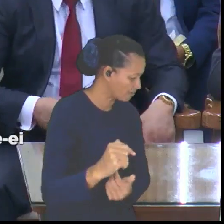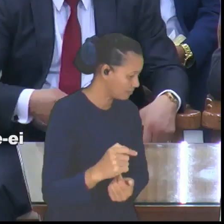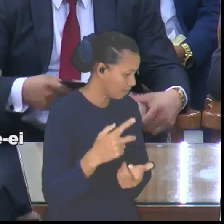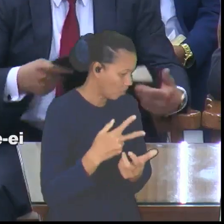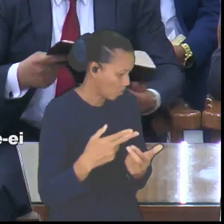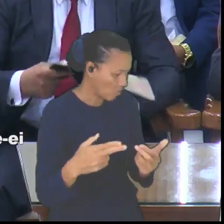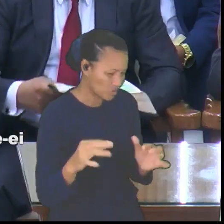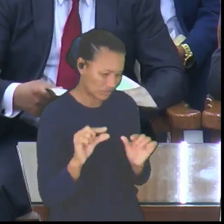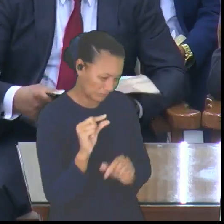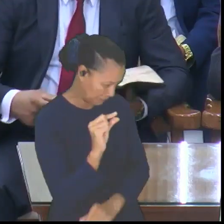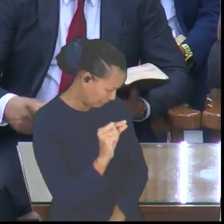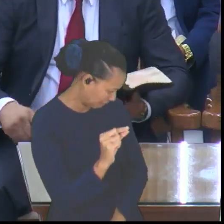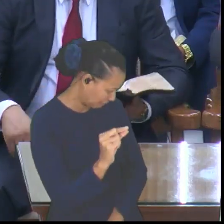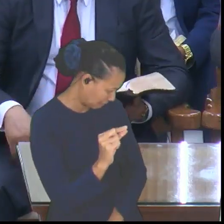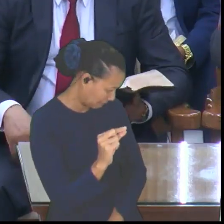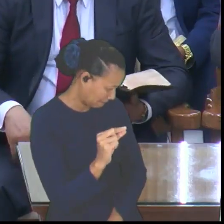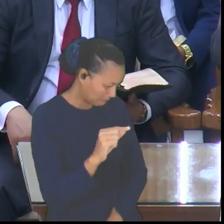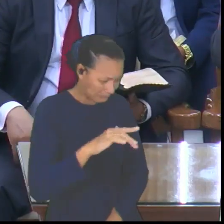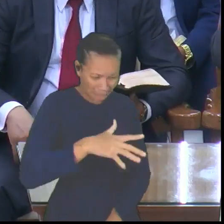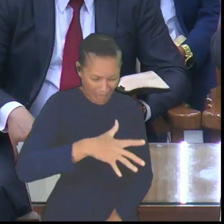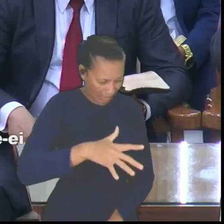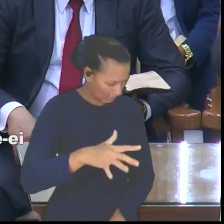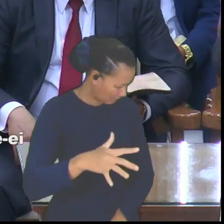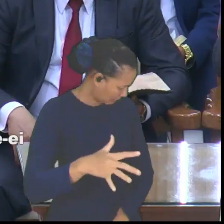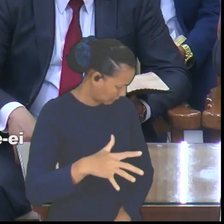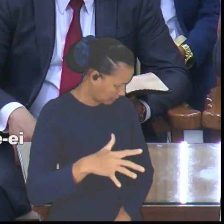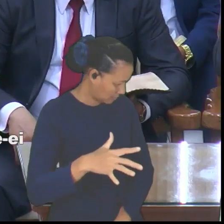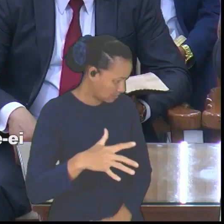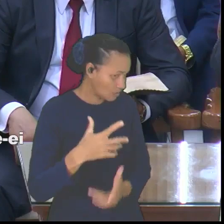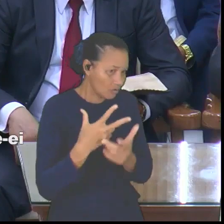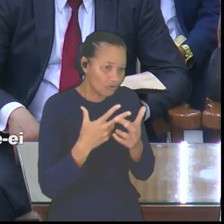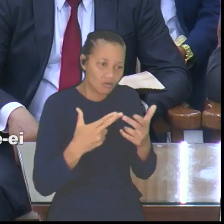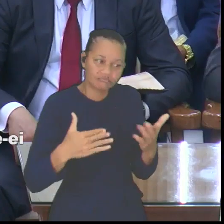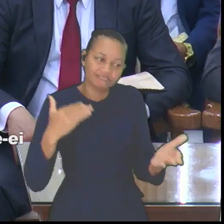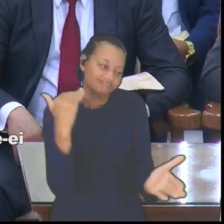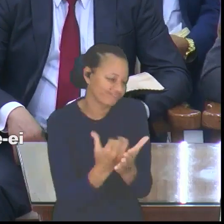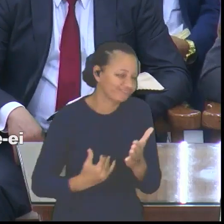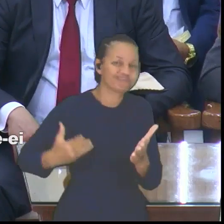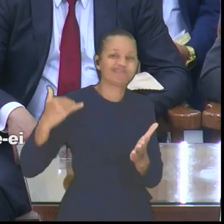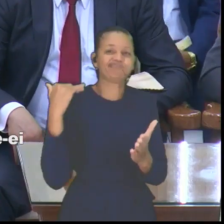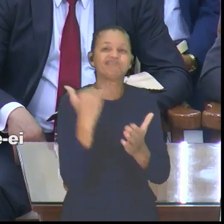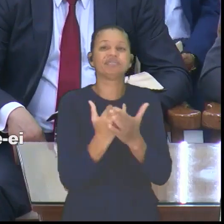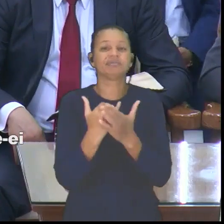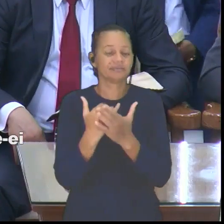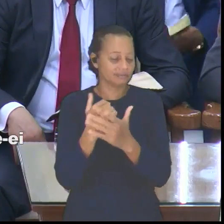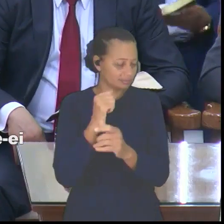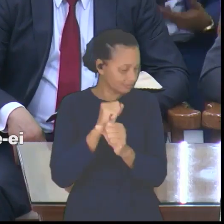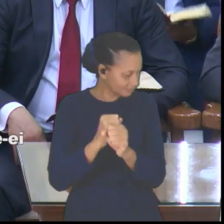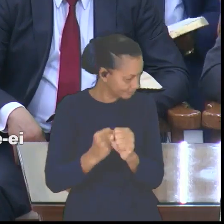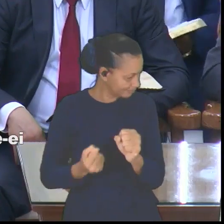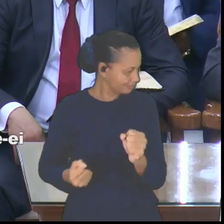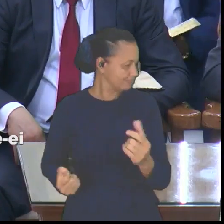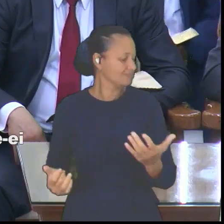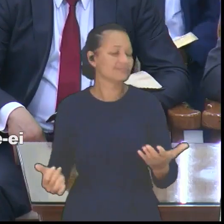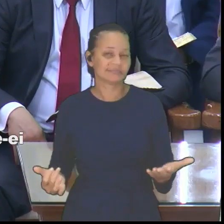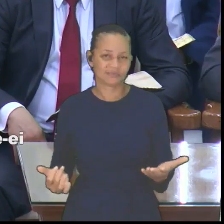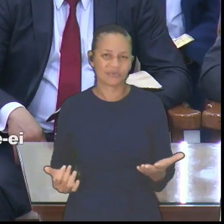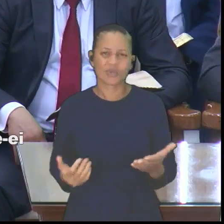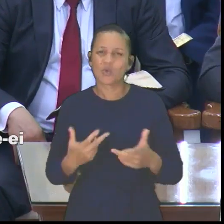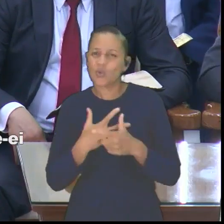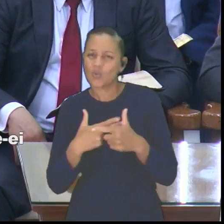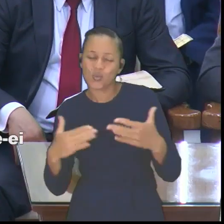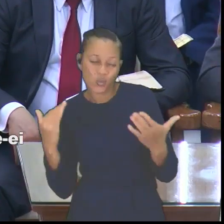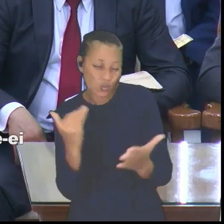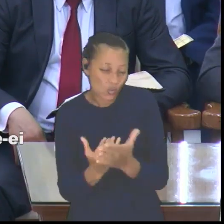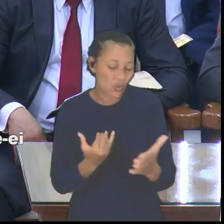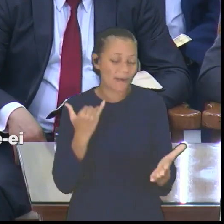coisas pequenas, coisas médias, coisas grandes. E é coisas